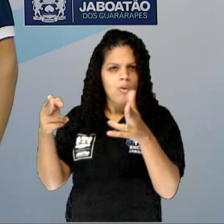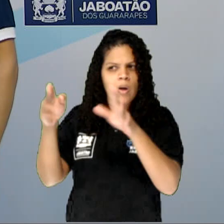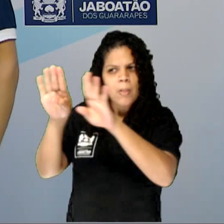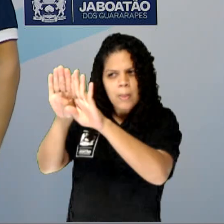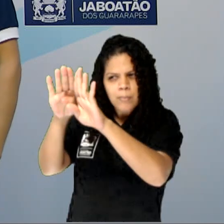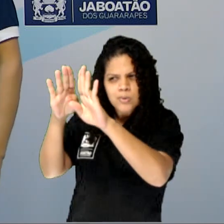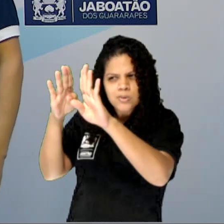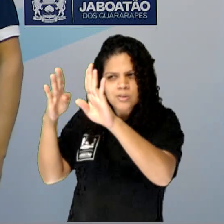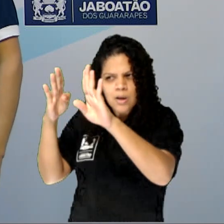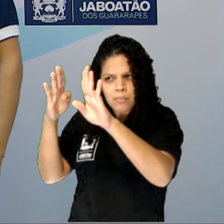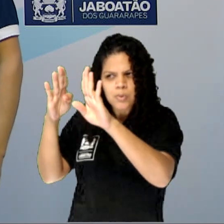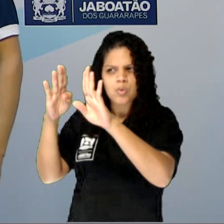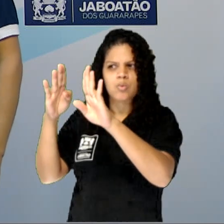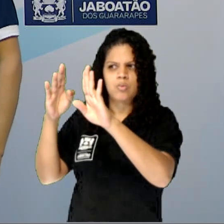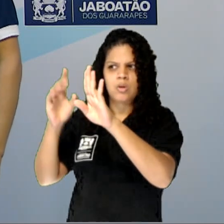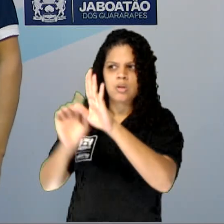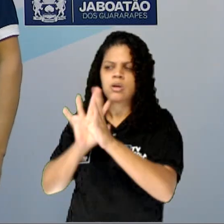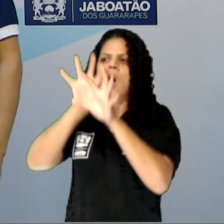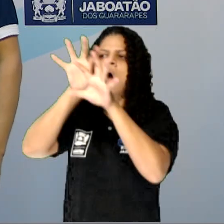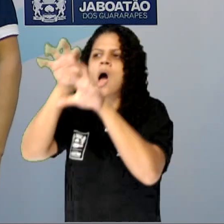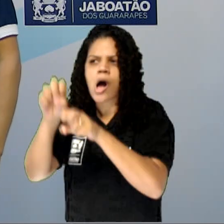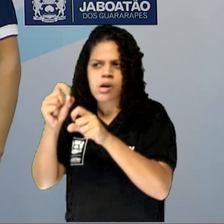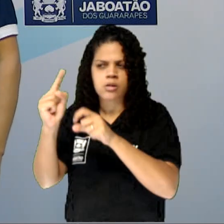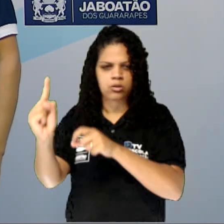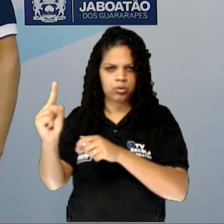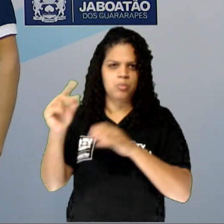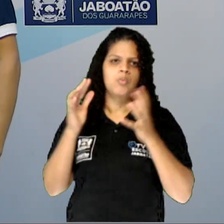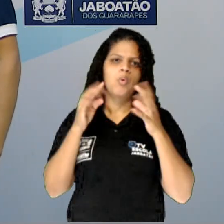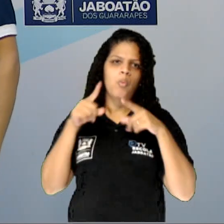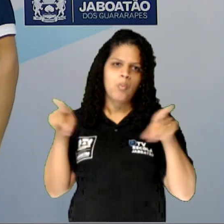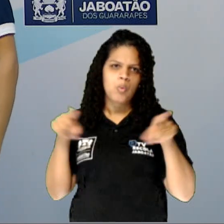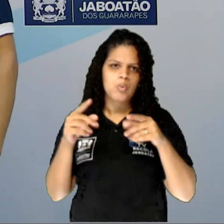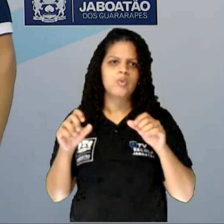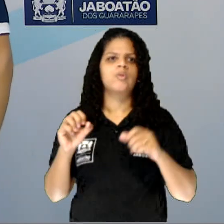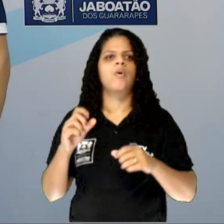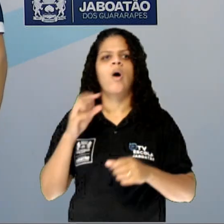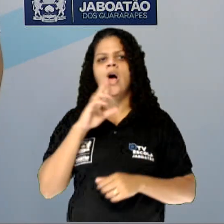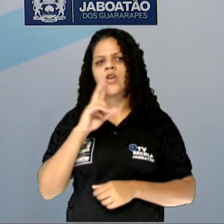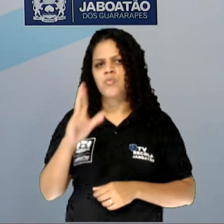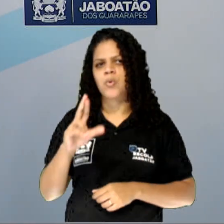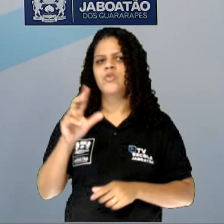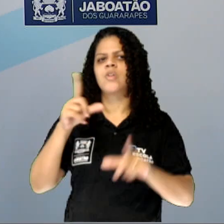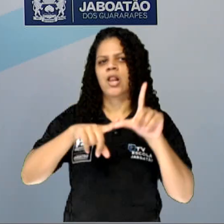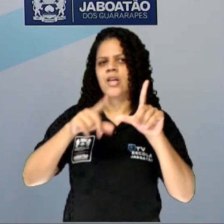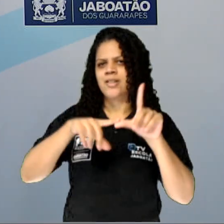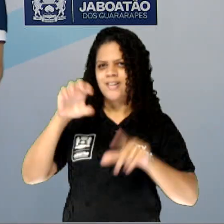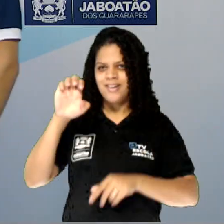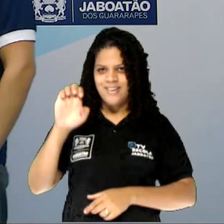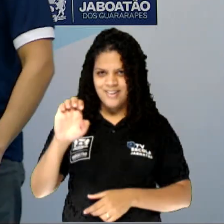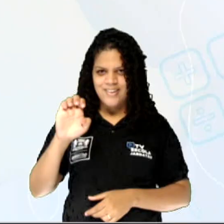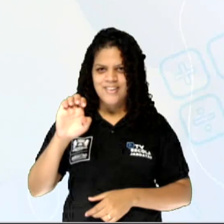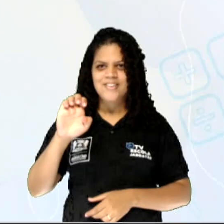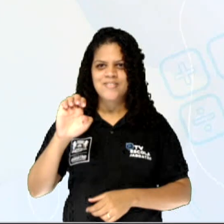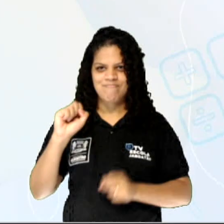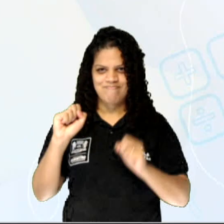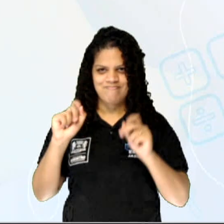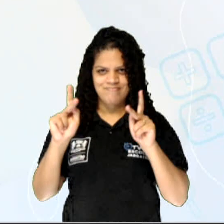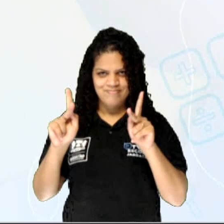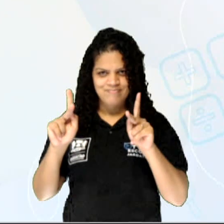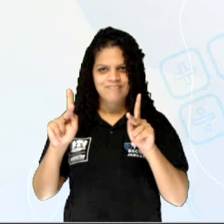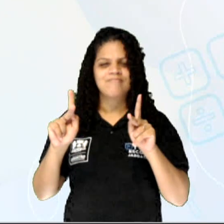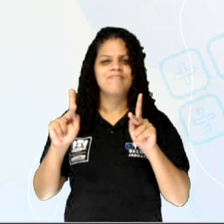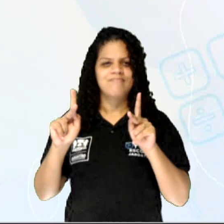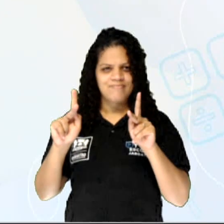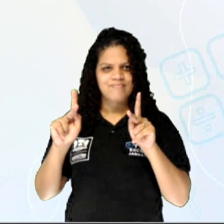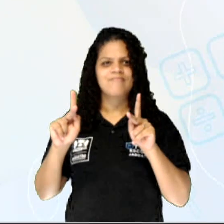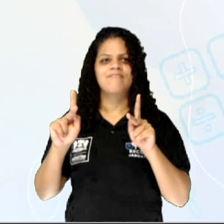ele pulou sobre o músico. Portanto, nossa resposta aí, o item é, ok? Chegamos aí à nossa resposta tranquilamente, porque realmente